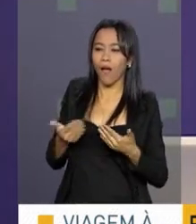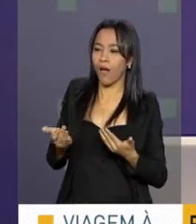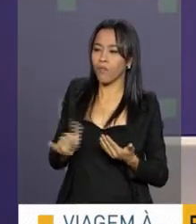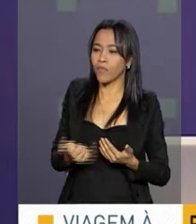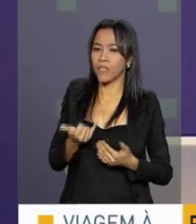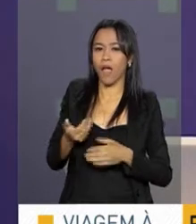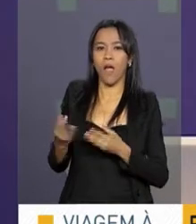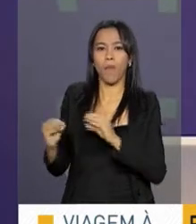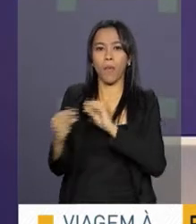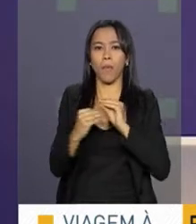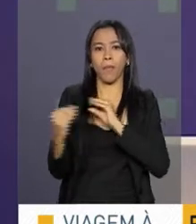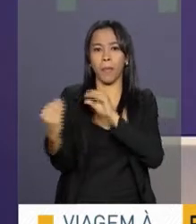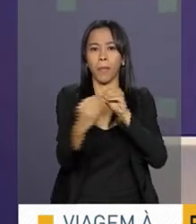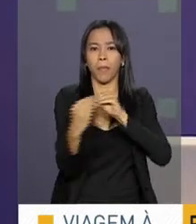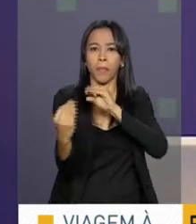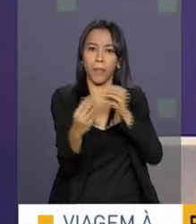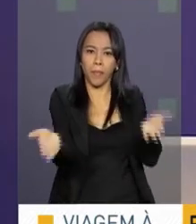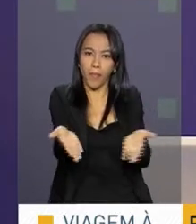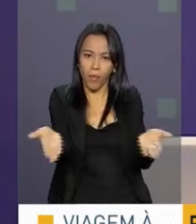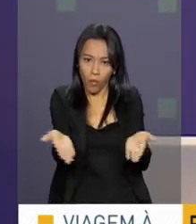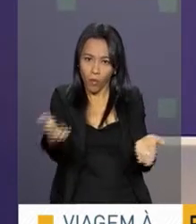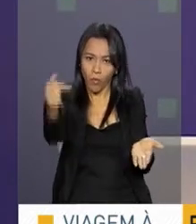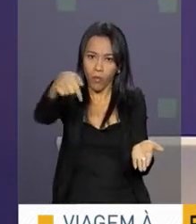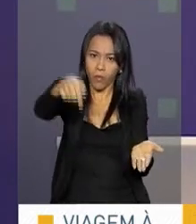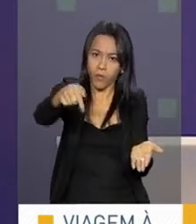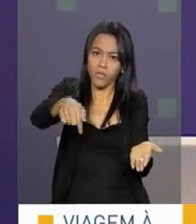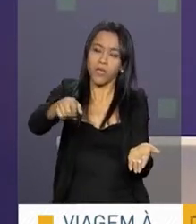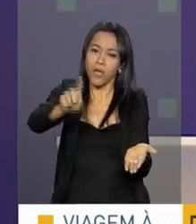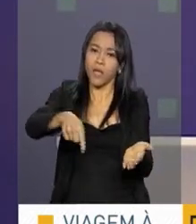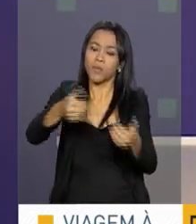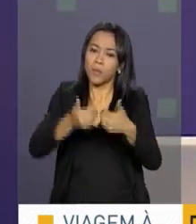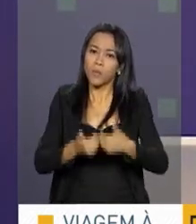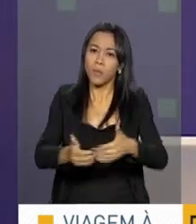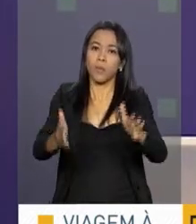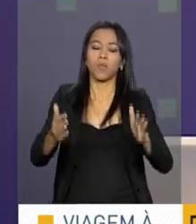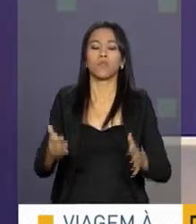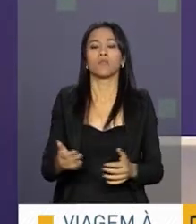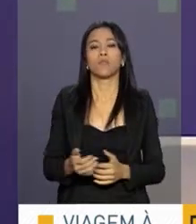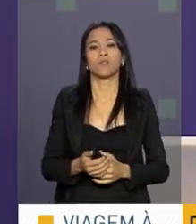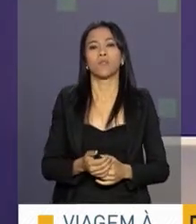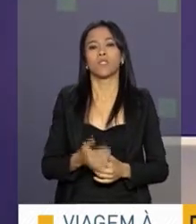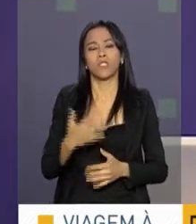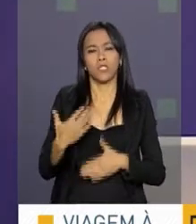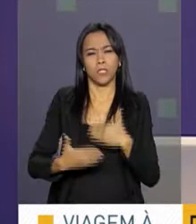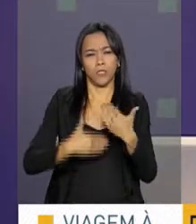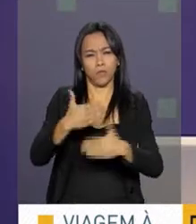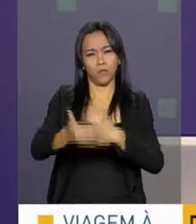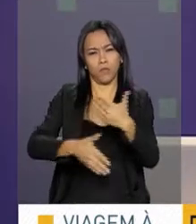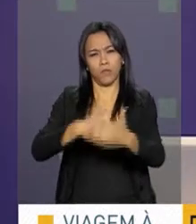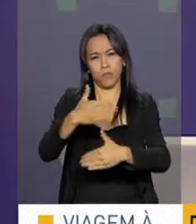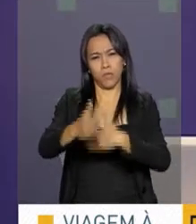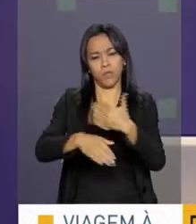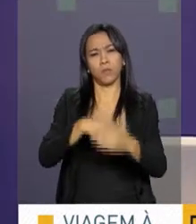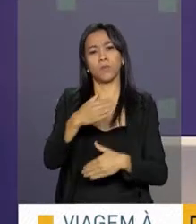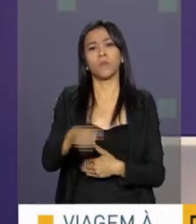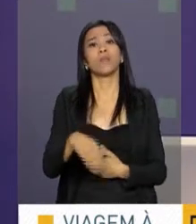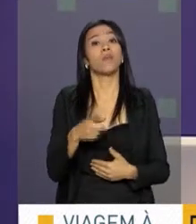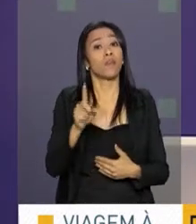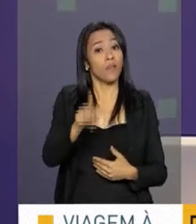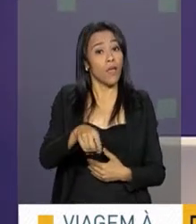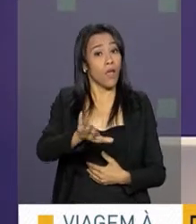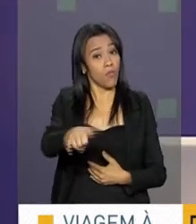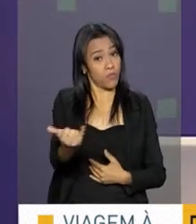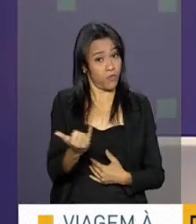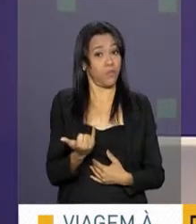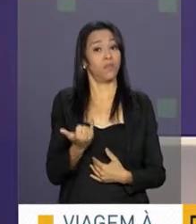hoje, porque é exatamente no início de um grande ciclo de crescimento que se deve aproveitar